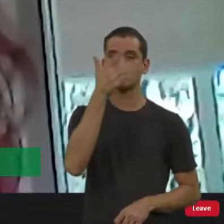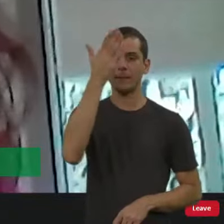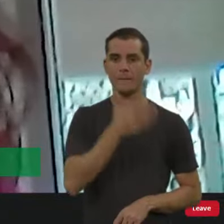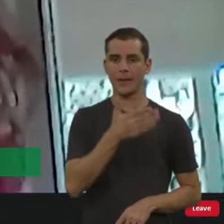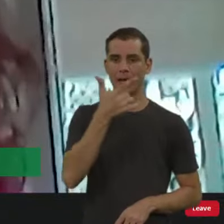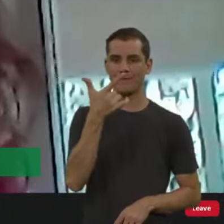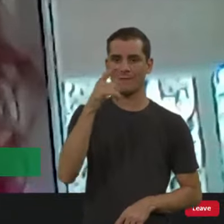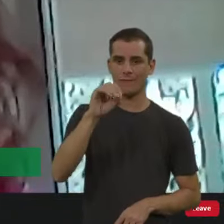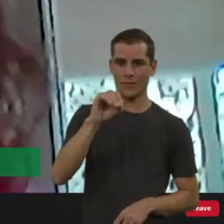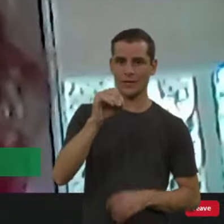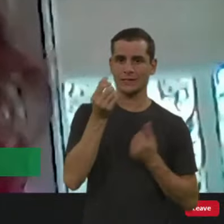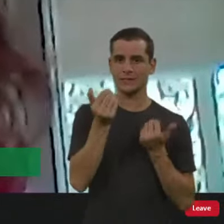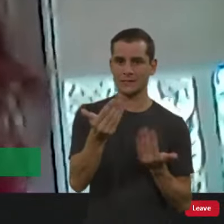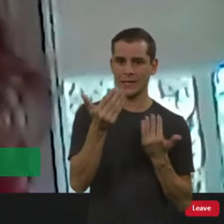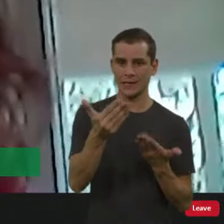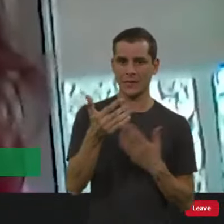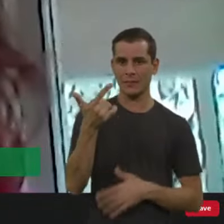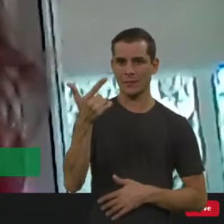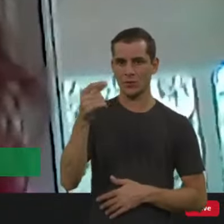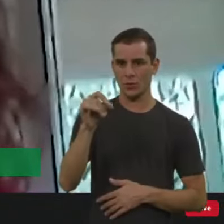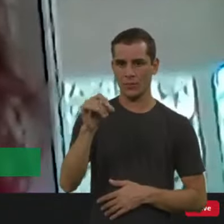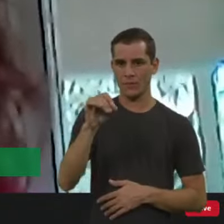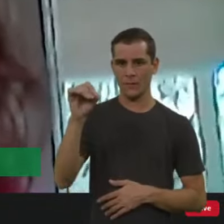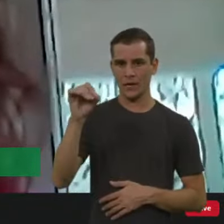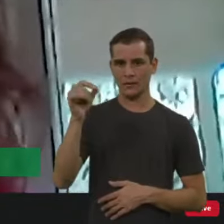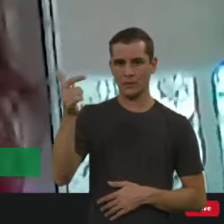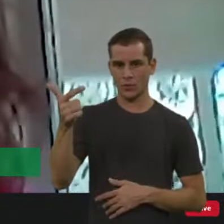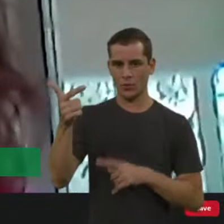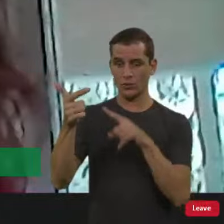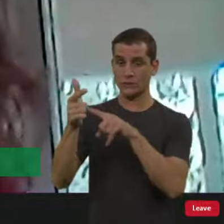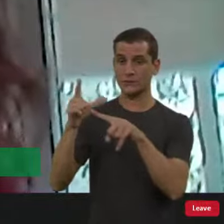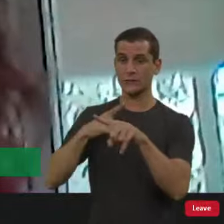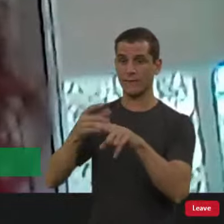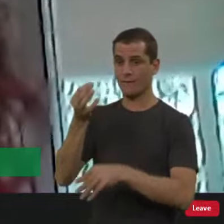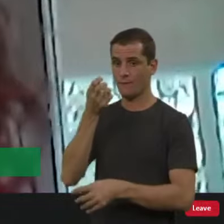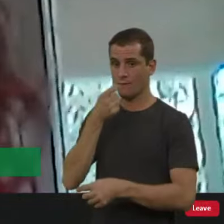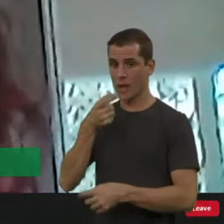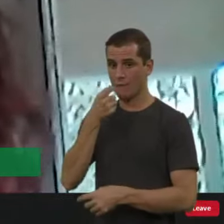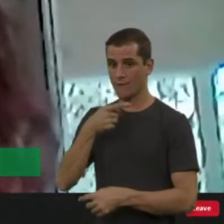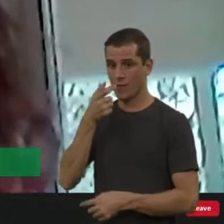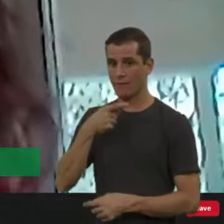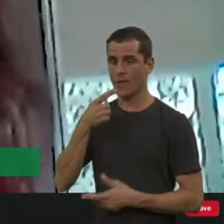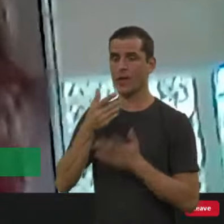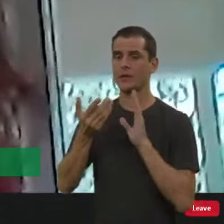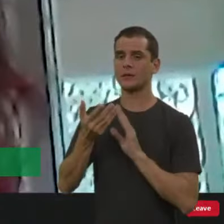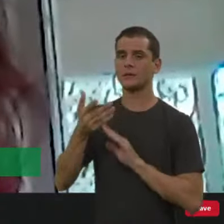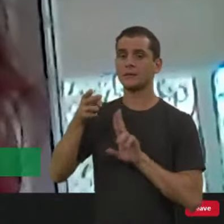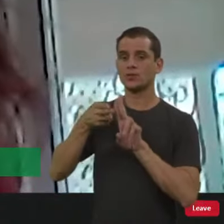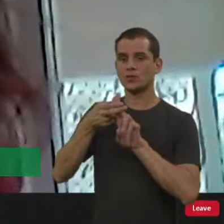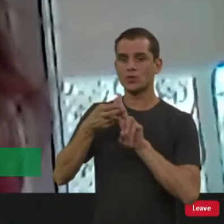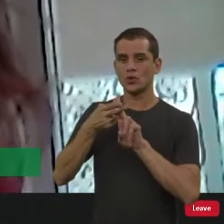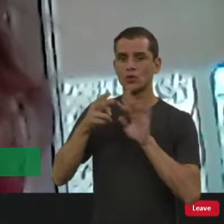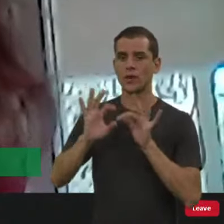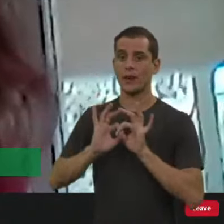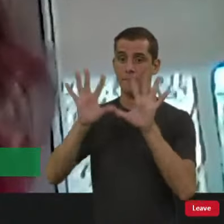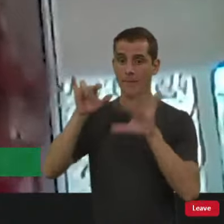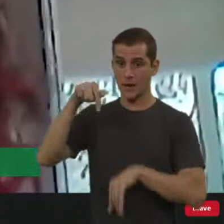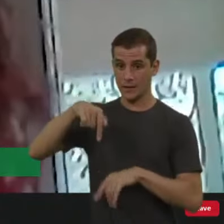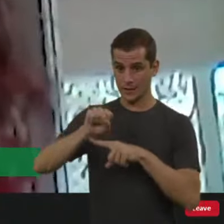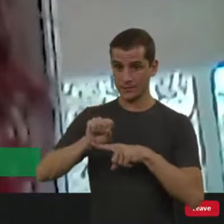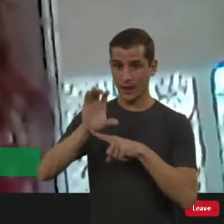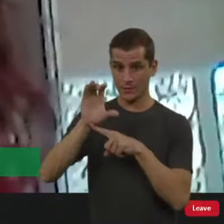2022, aprovou o Protocolo Estadual para Tratamento Farmacológico da Hipertensão Pulmonar no âmbito do SUS em Santa Catarina.